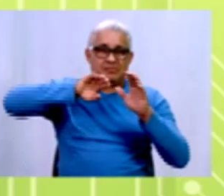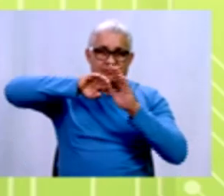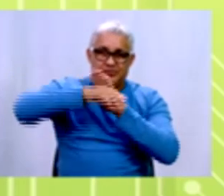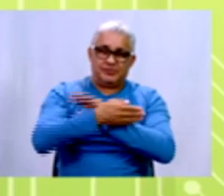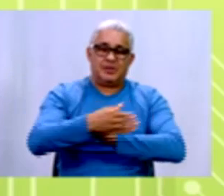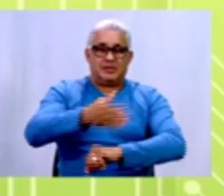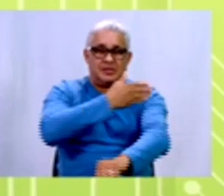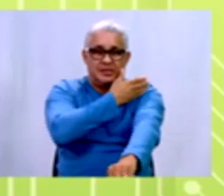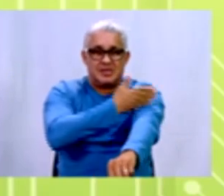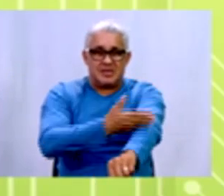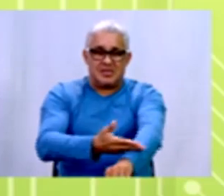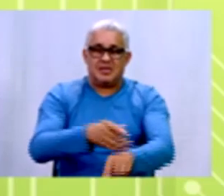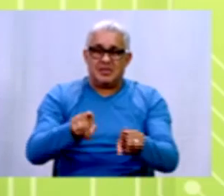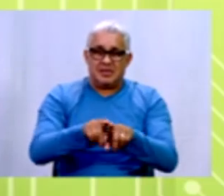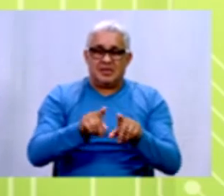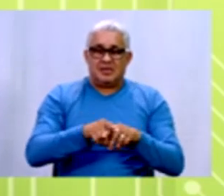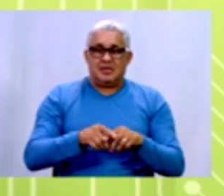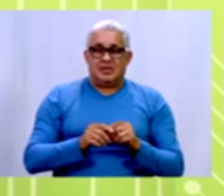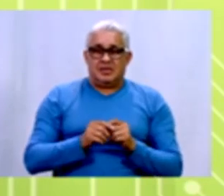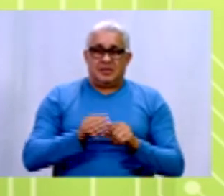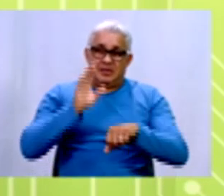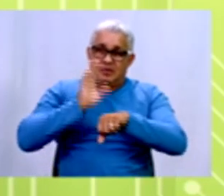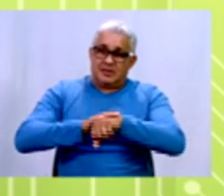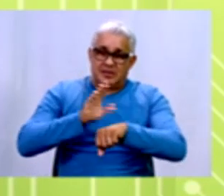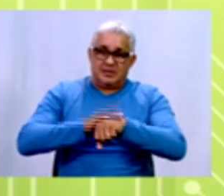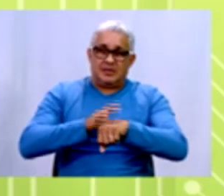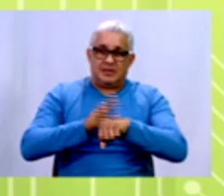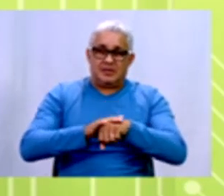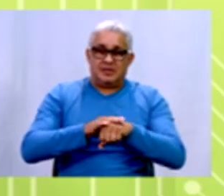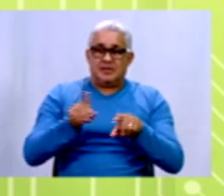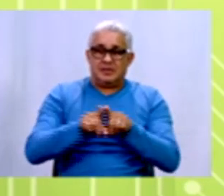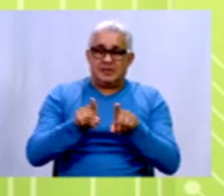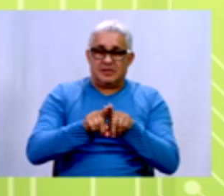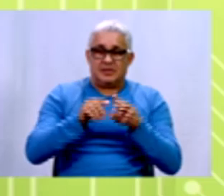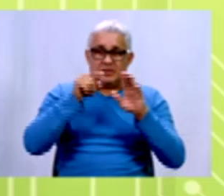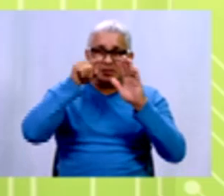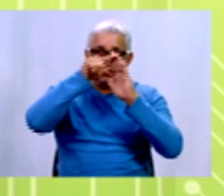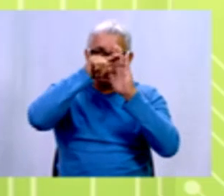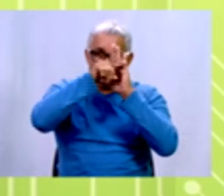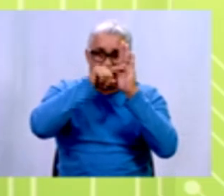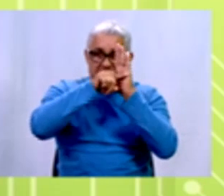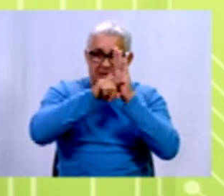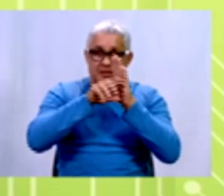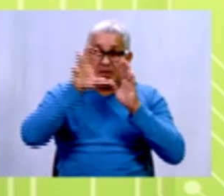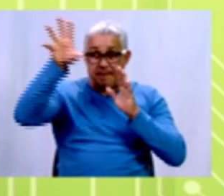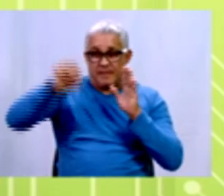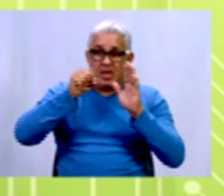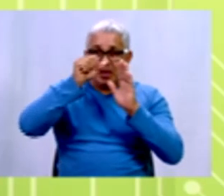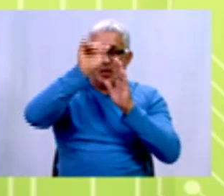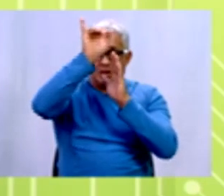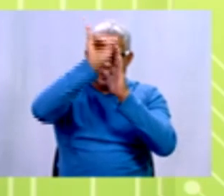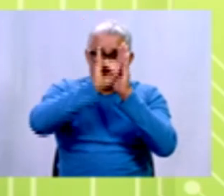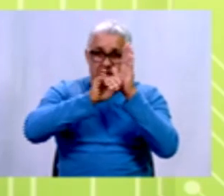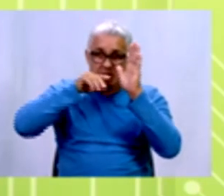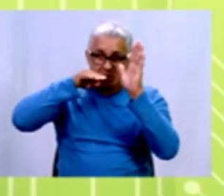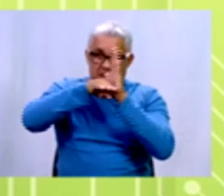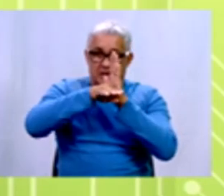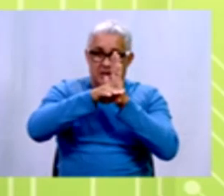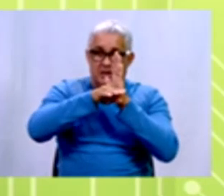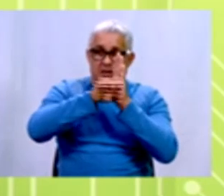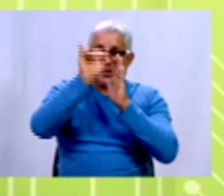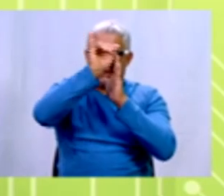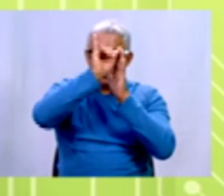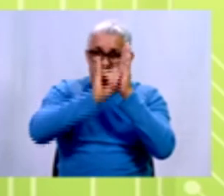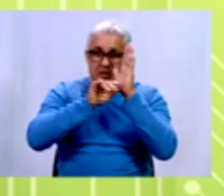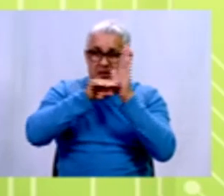ser assertiva na estimativa do tempo das demandas, dos requisitos que ela pegou para ser implementado naquele sprint. A partir do momento que ela faz um